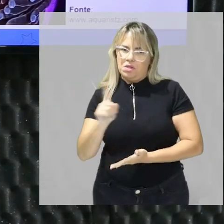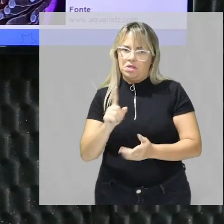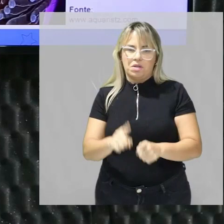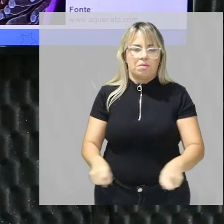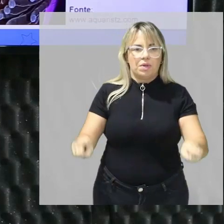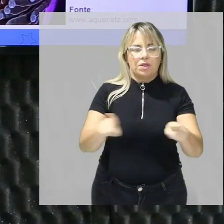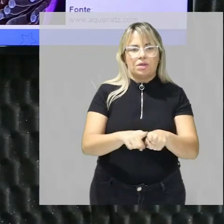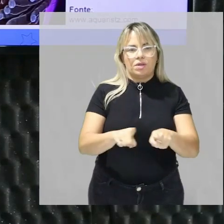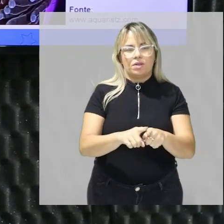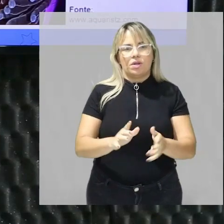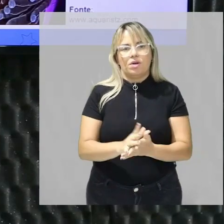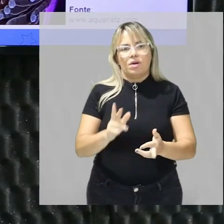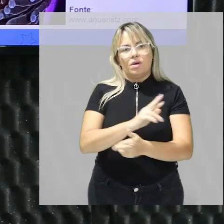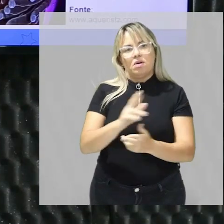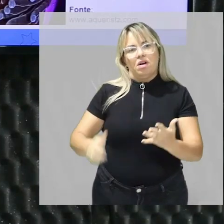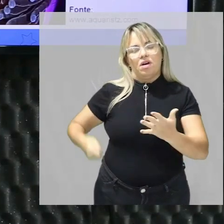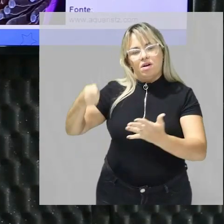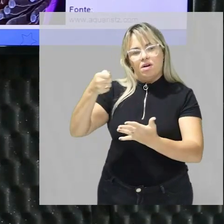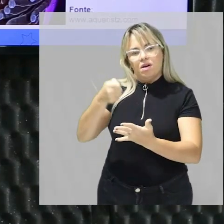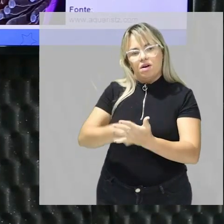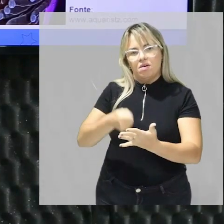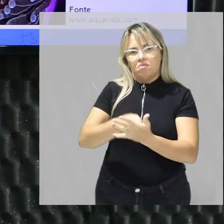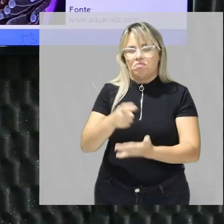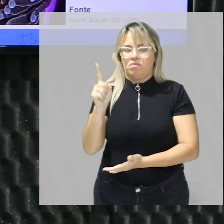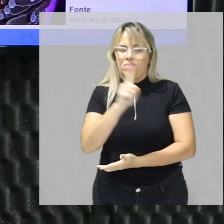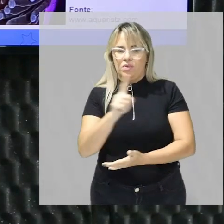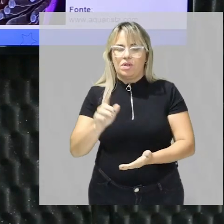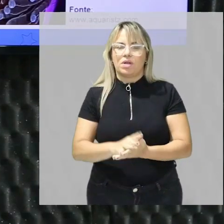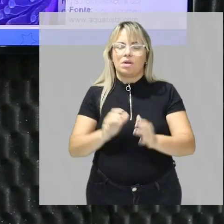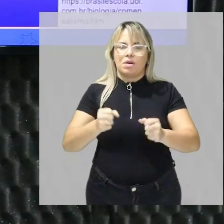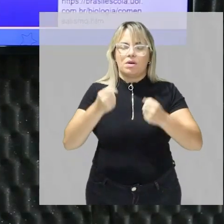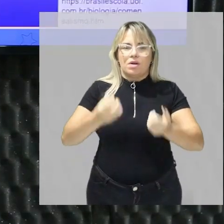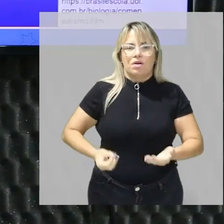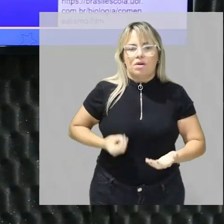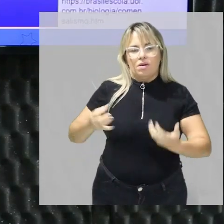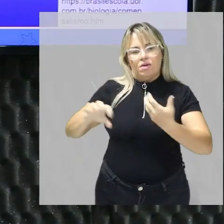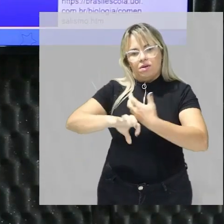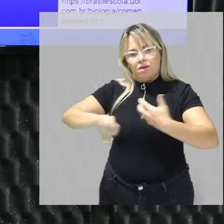porque o peixe palhaço pode viver separadamente da anêmona do mar, tá, gente?